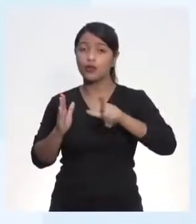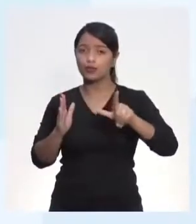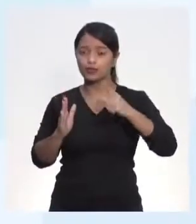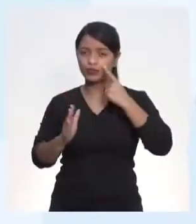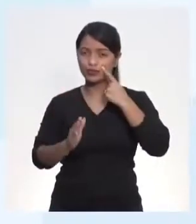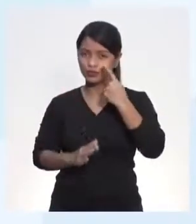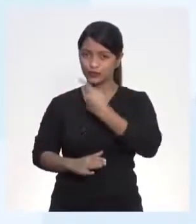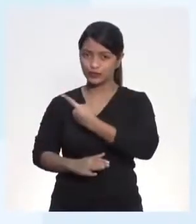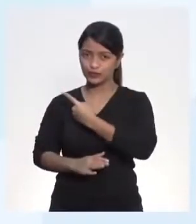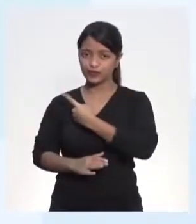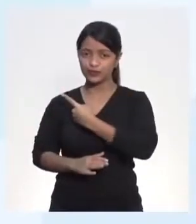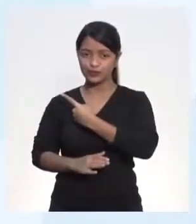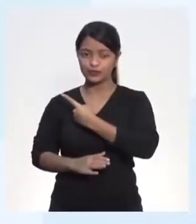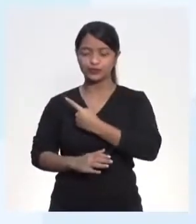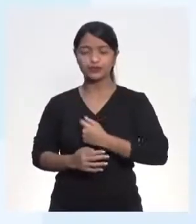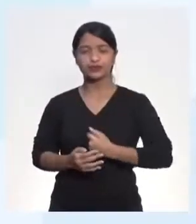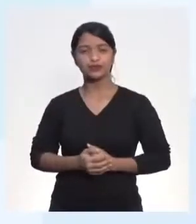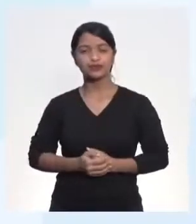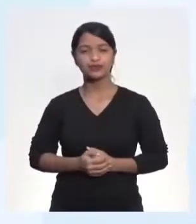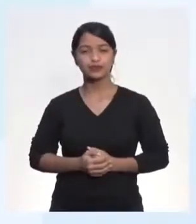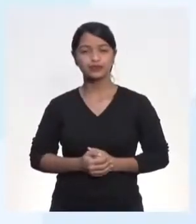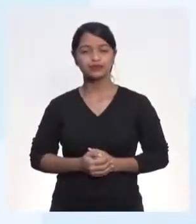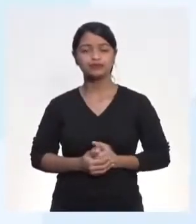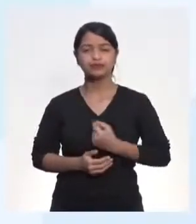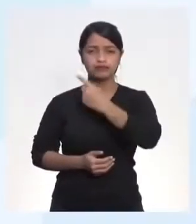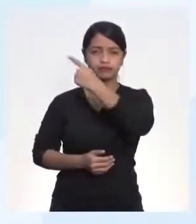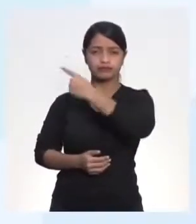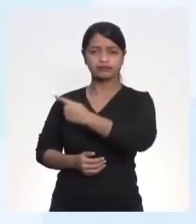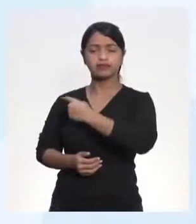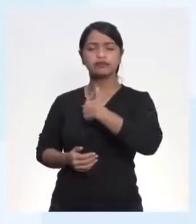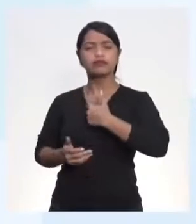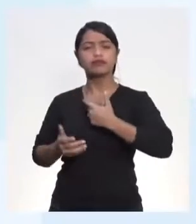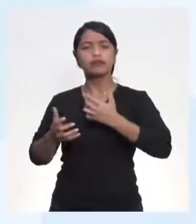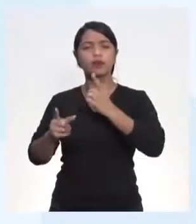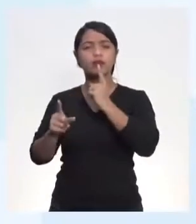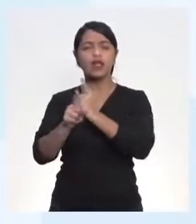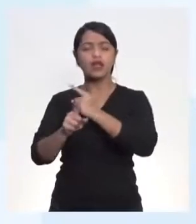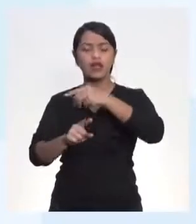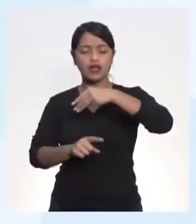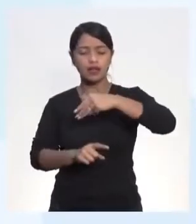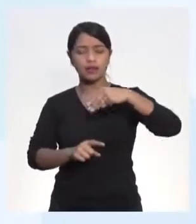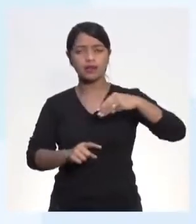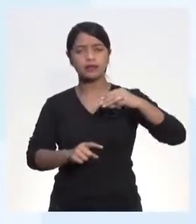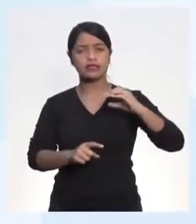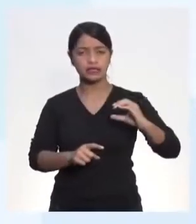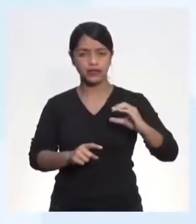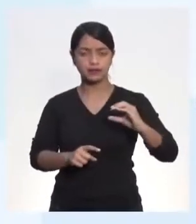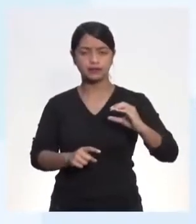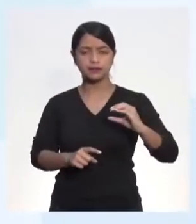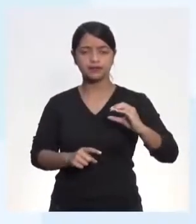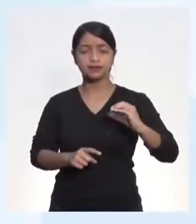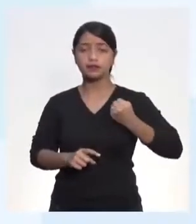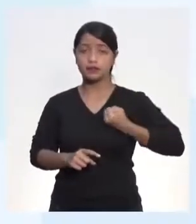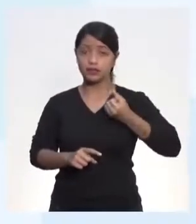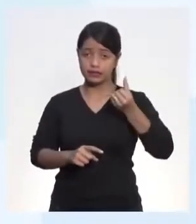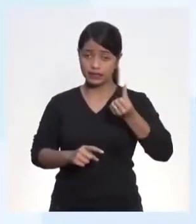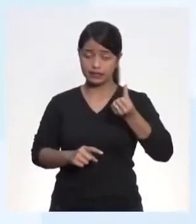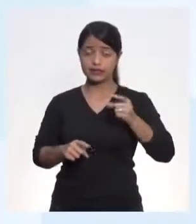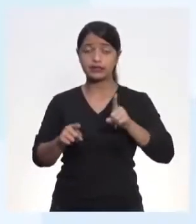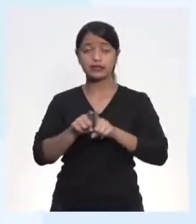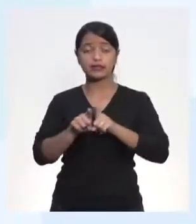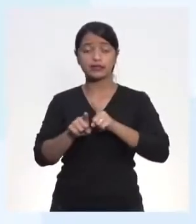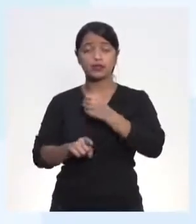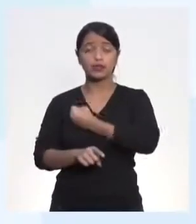foi o que nós localizamos, né? Então, eu quero os múltiplos comuns entre, por exemplo, o MMC entre 6 e 8, aí